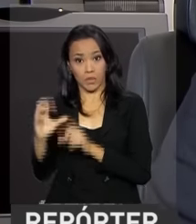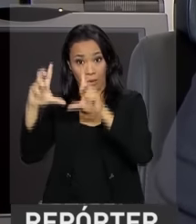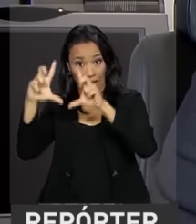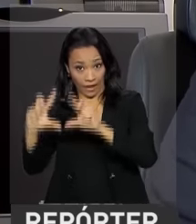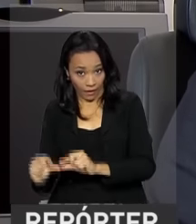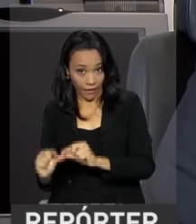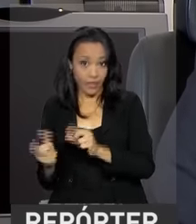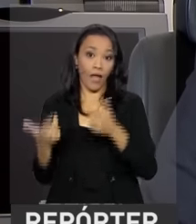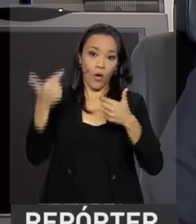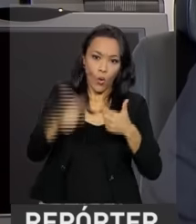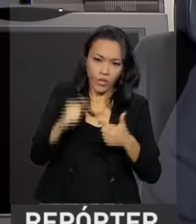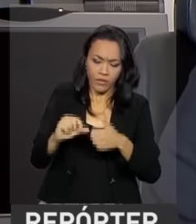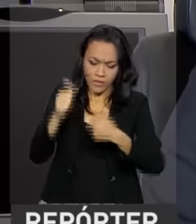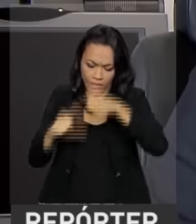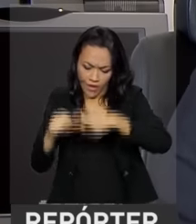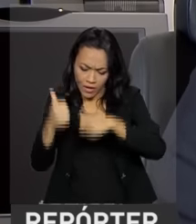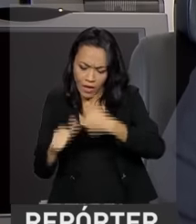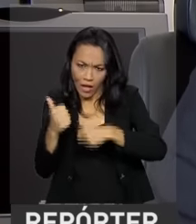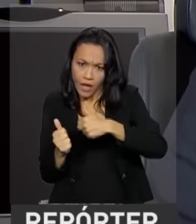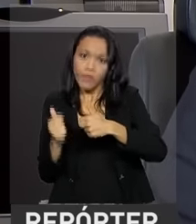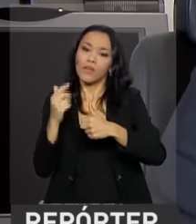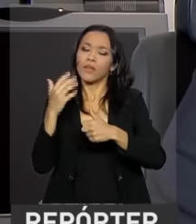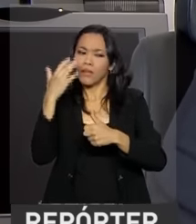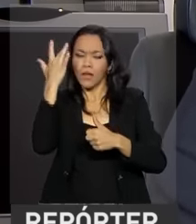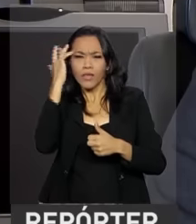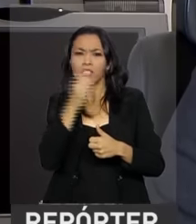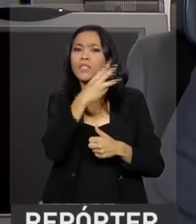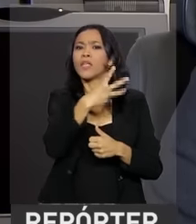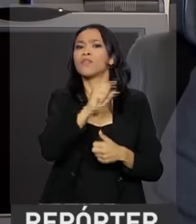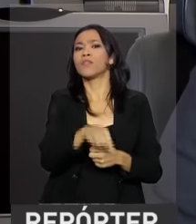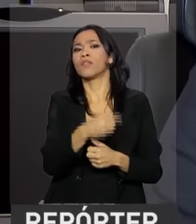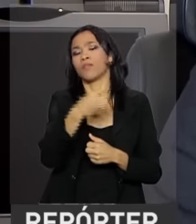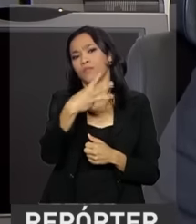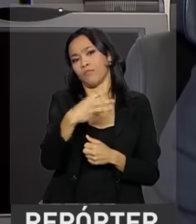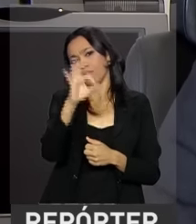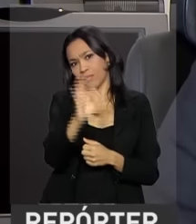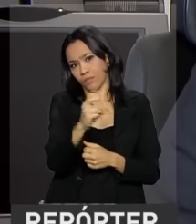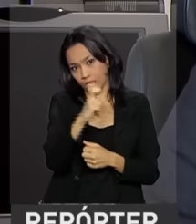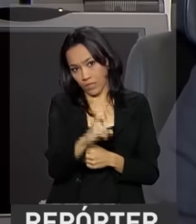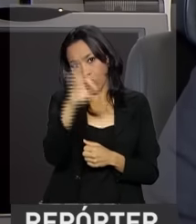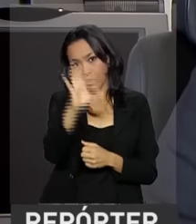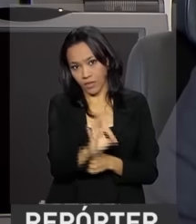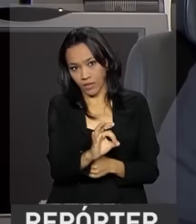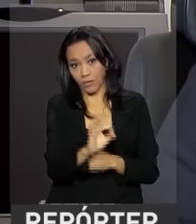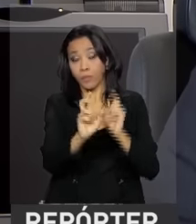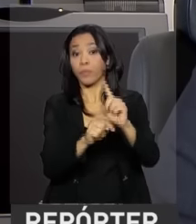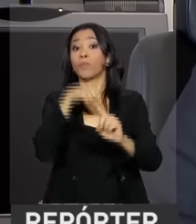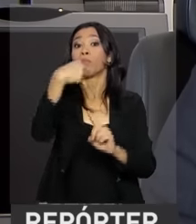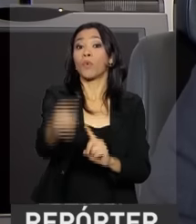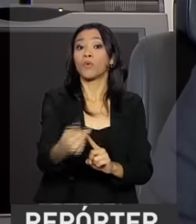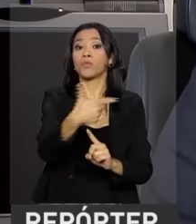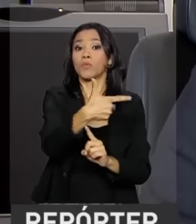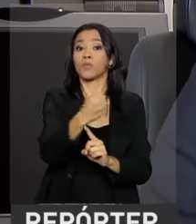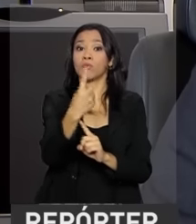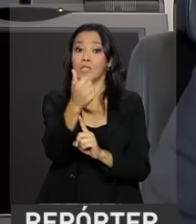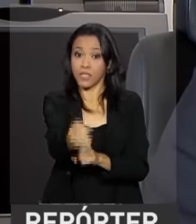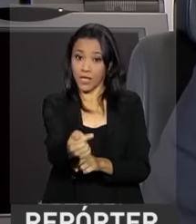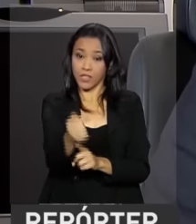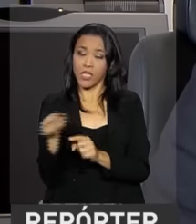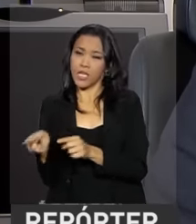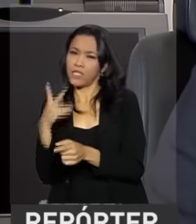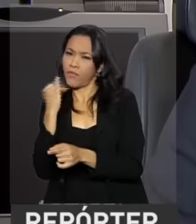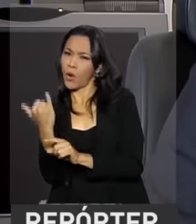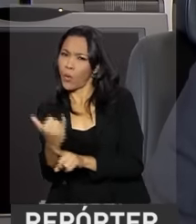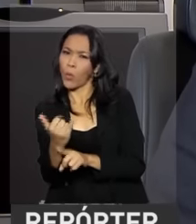eles revisaram os dados e acreditam numa queda de 3,5%. Ano que vem, em 2017, eles projetavam uma